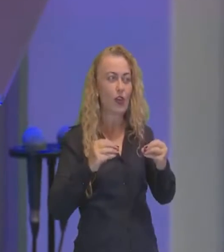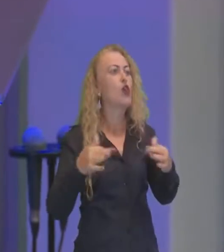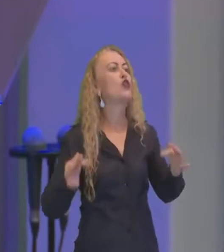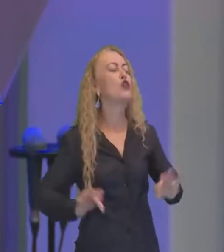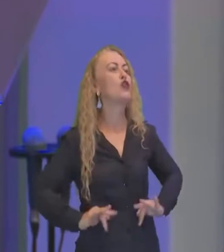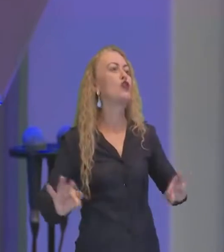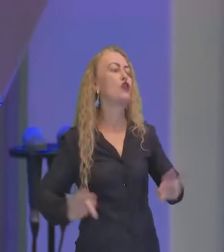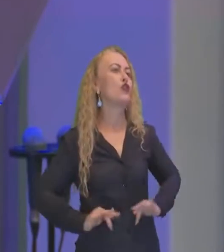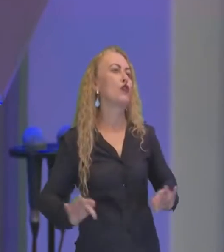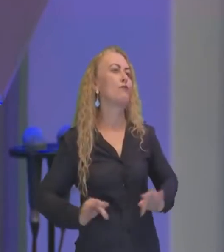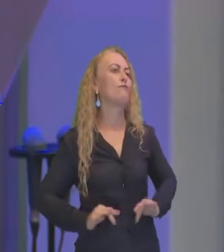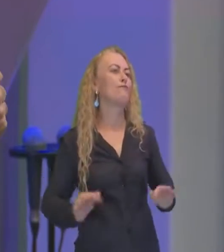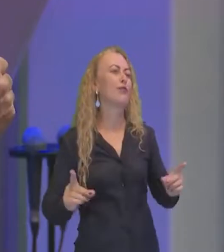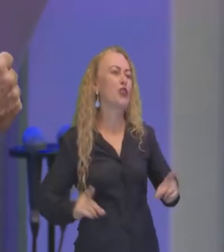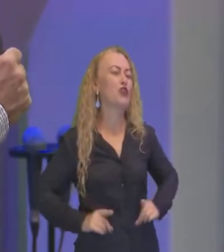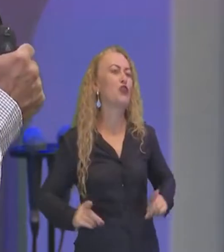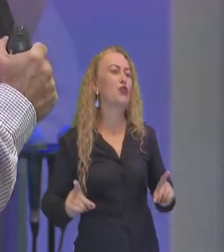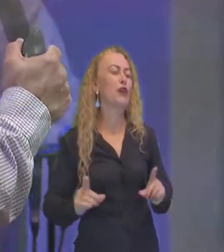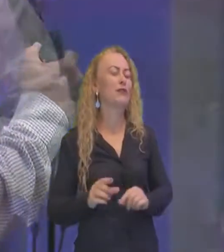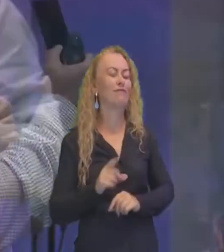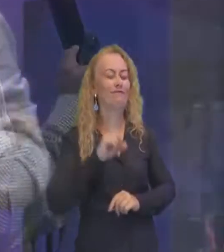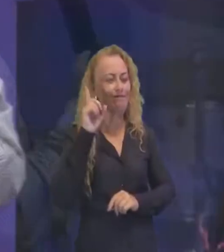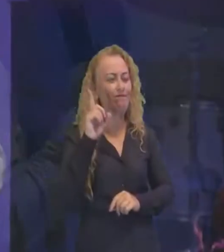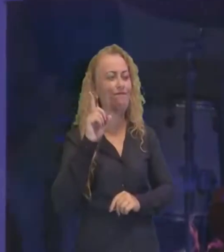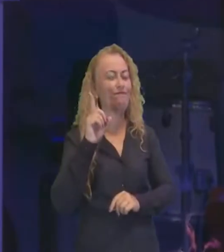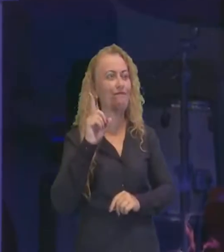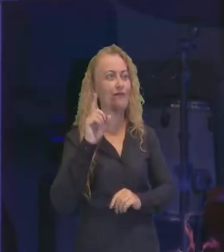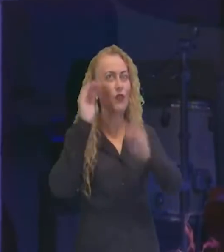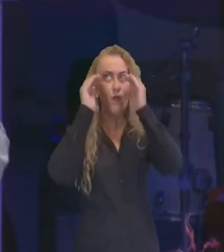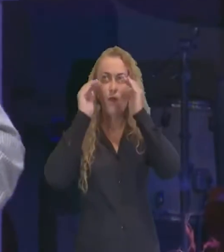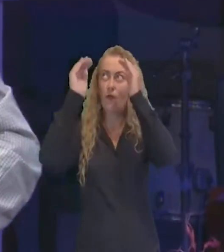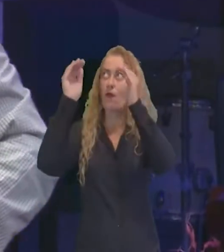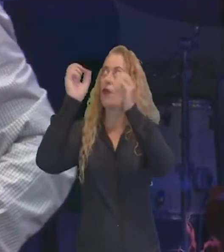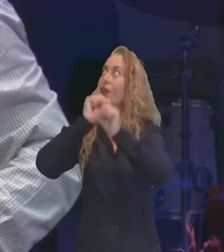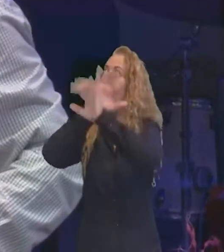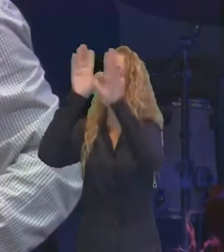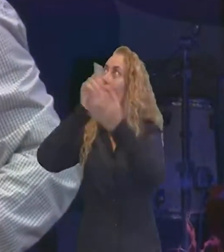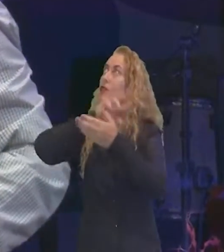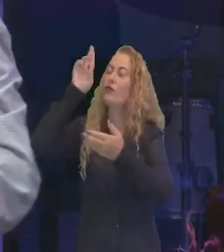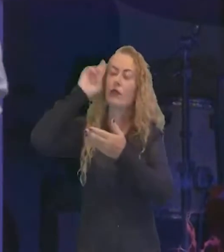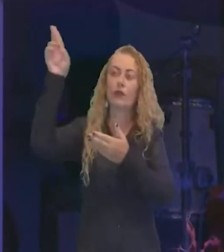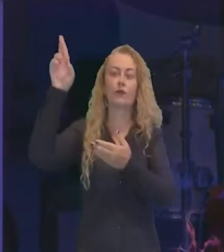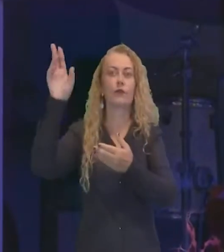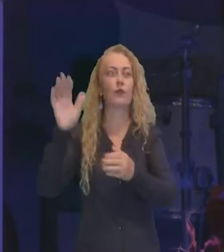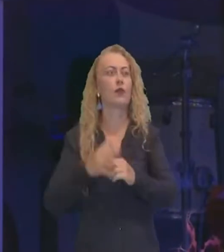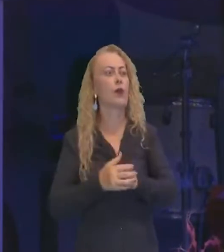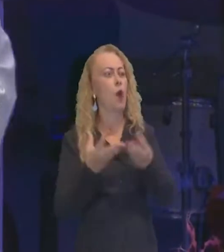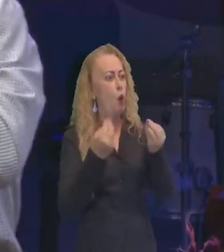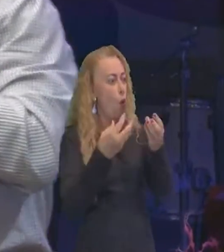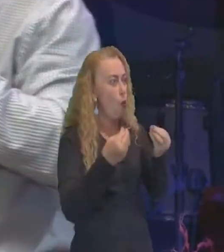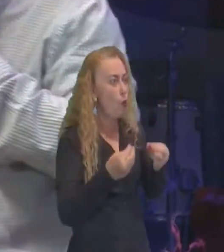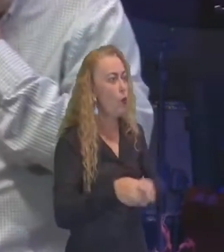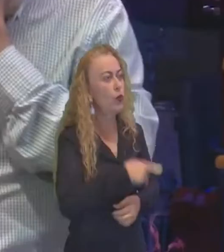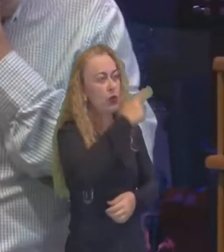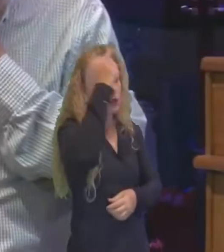Senhor. Irmãos, eu sei que essa palavra escandaliza algumas pessoas. Quando eu cheguei em